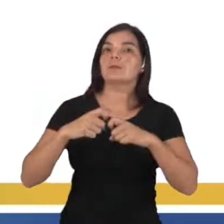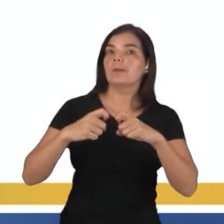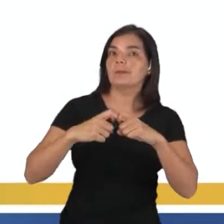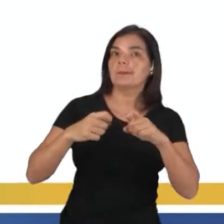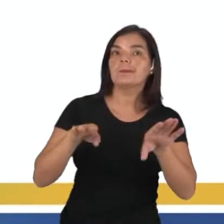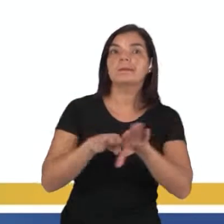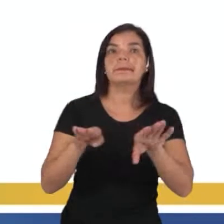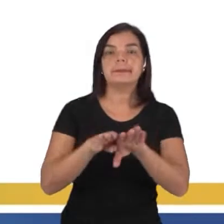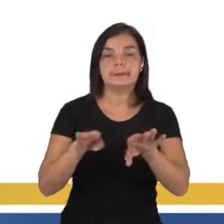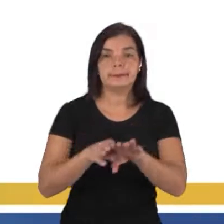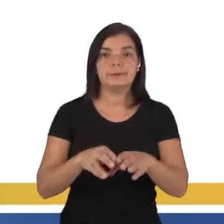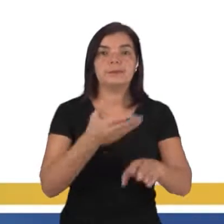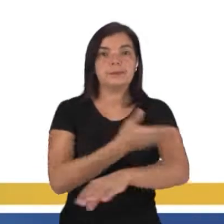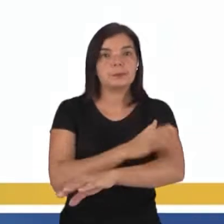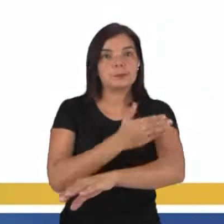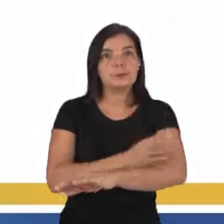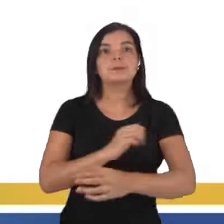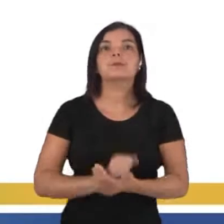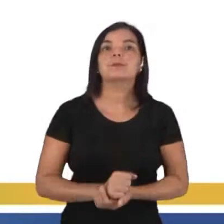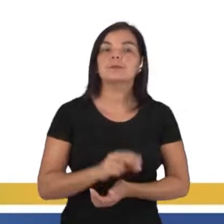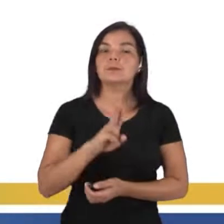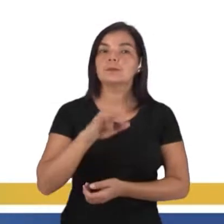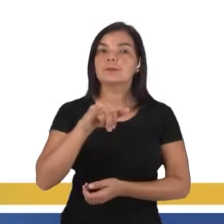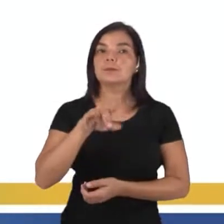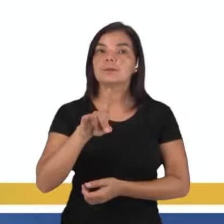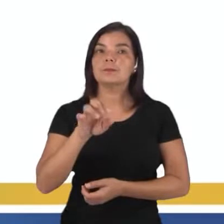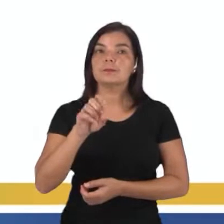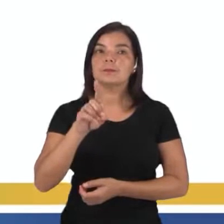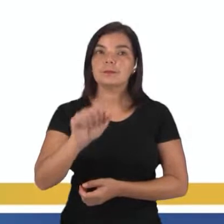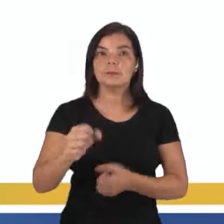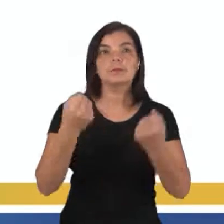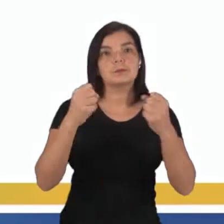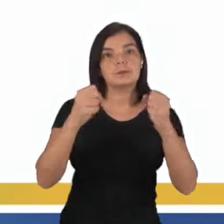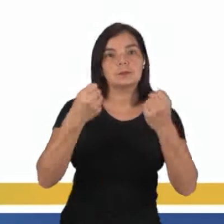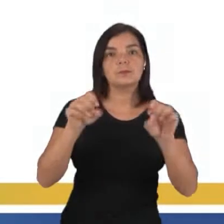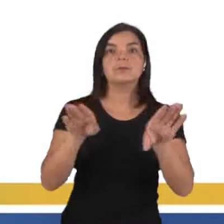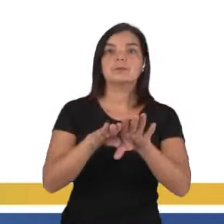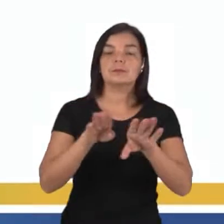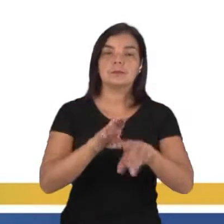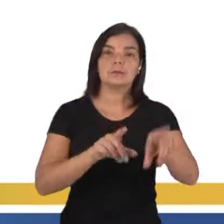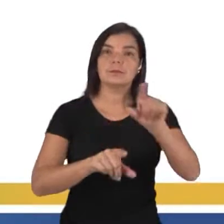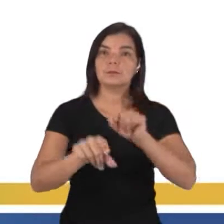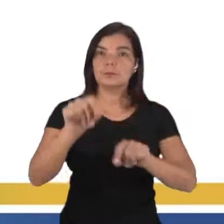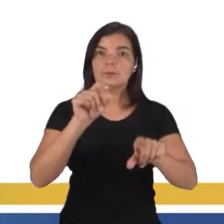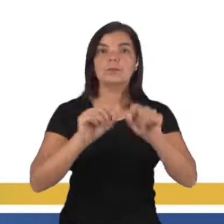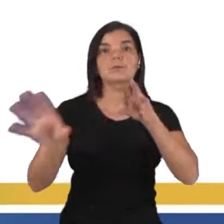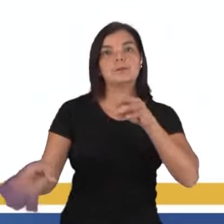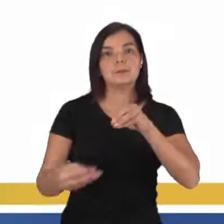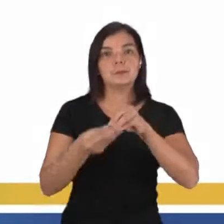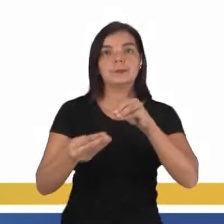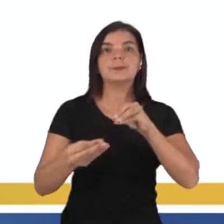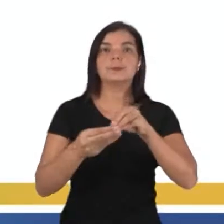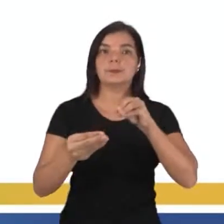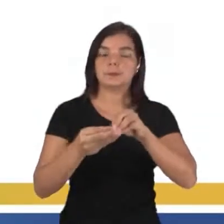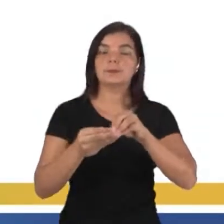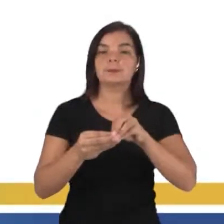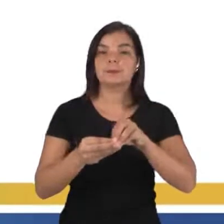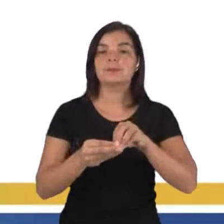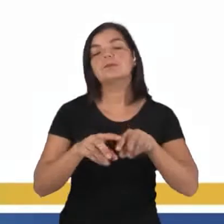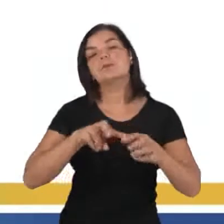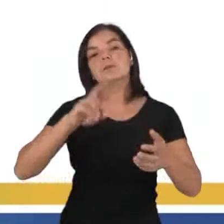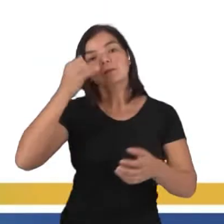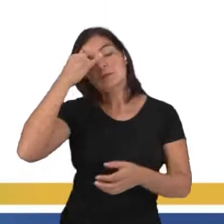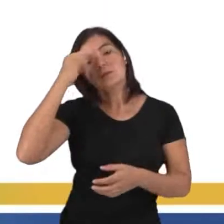idade, sexo e ocupação do praticante, além da unidade de exercícios selecionados, são complementares, né,